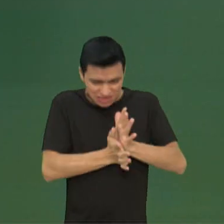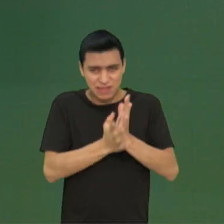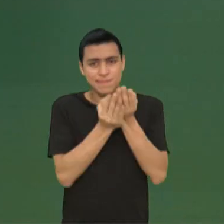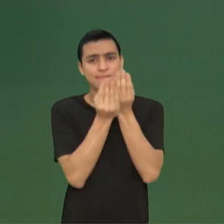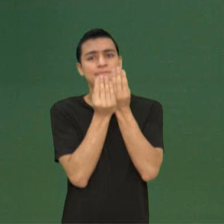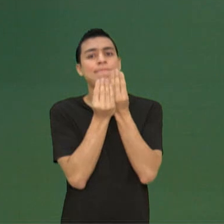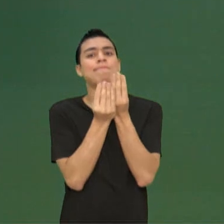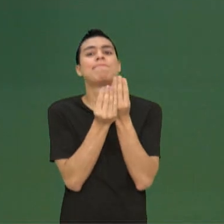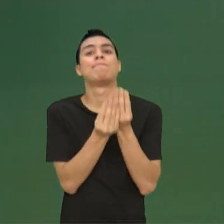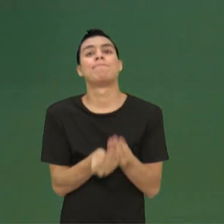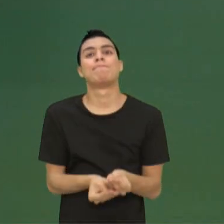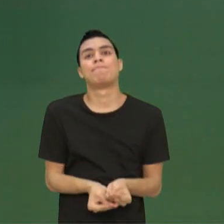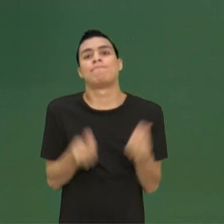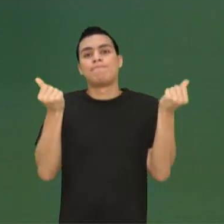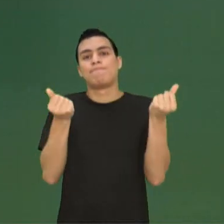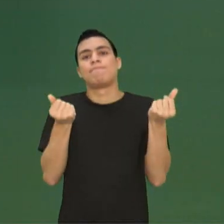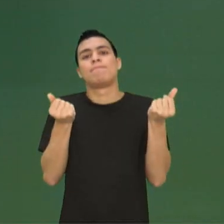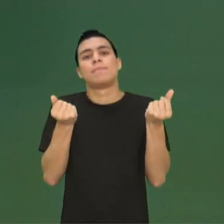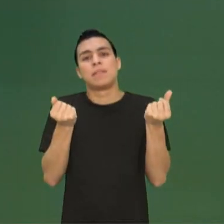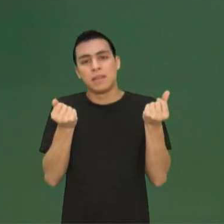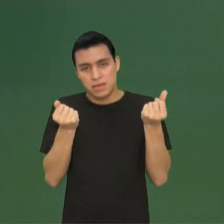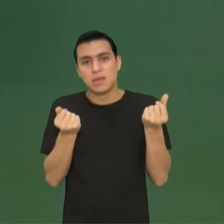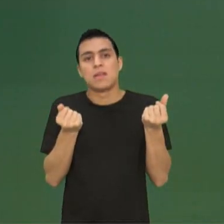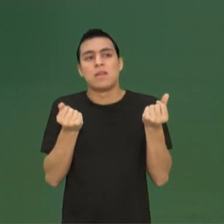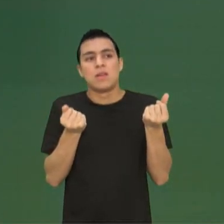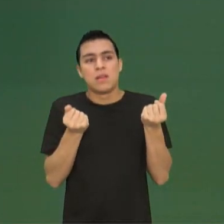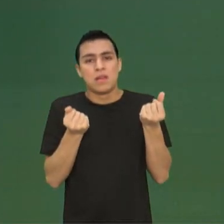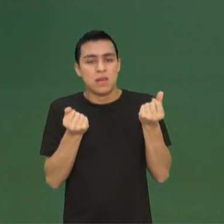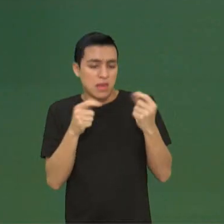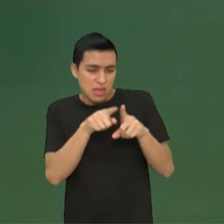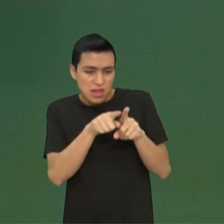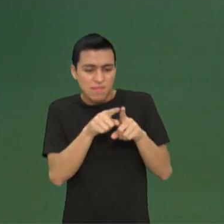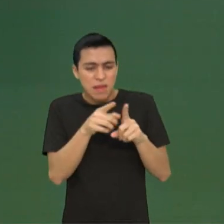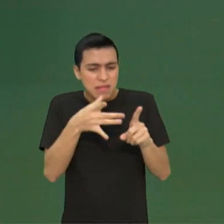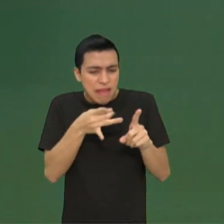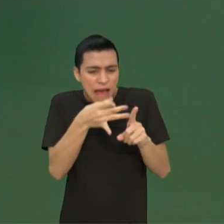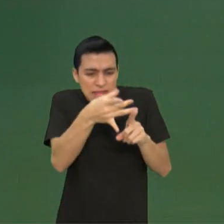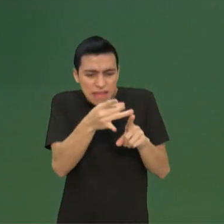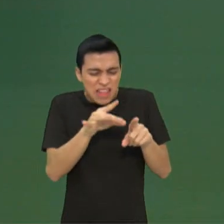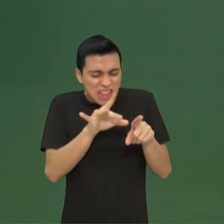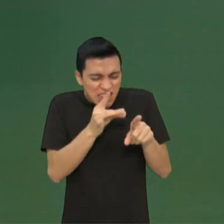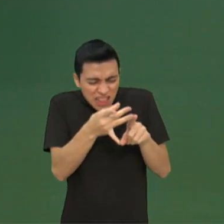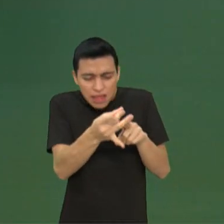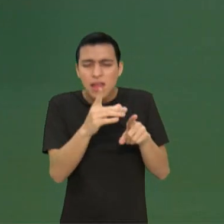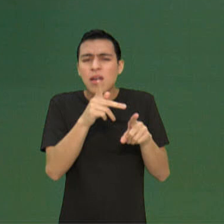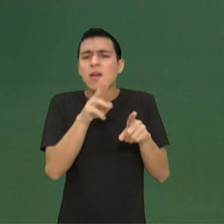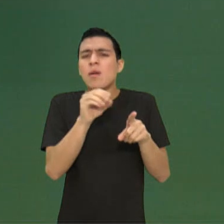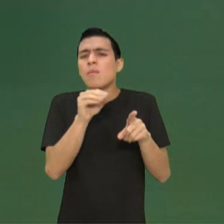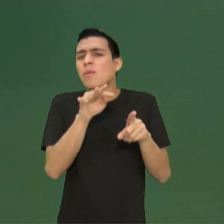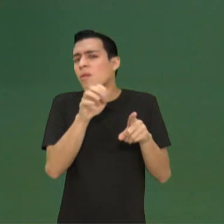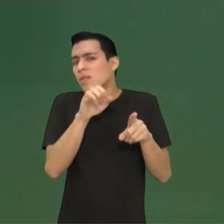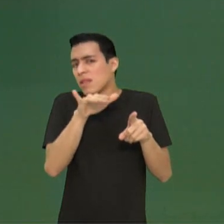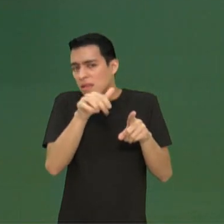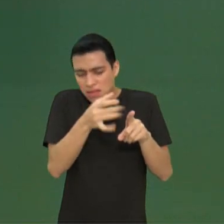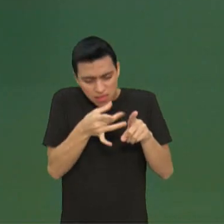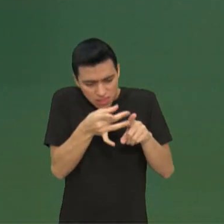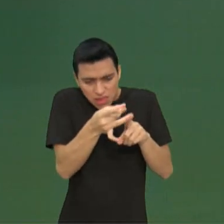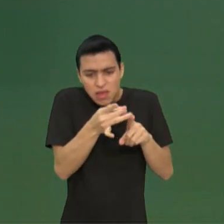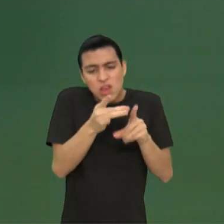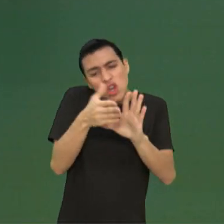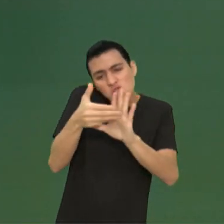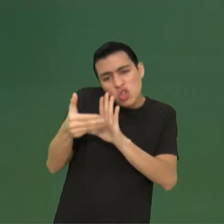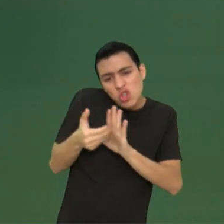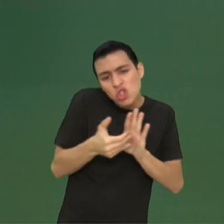destroem, certo? Fixam determinadas proteínas nesses pedaços e soltam esses pedaços